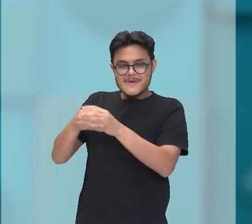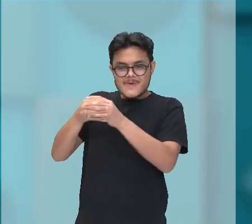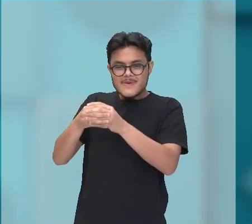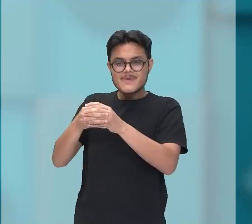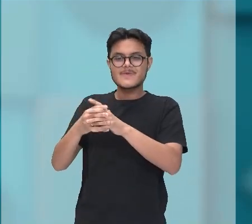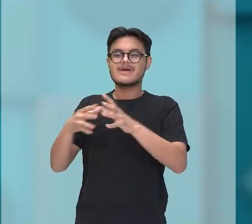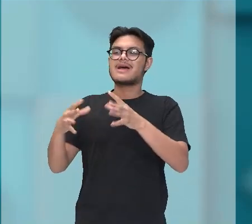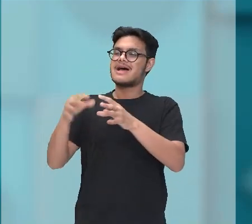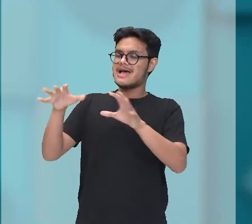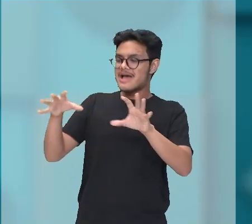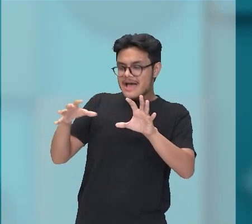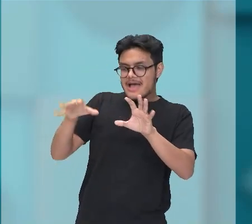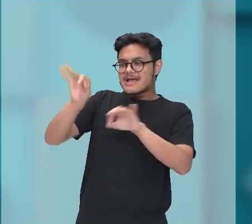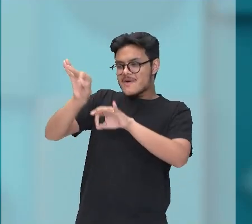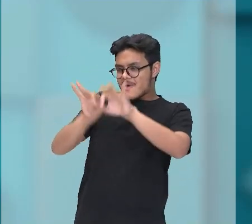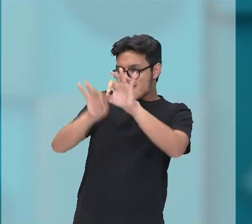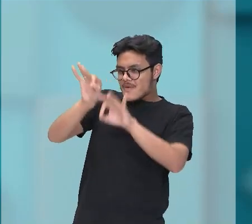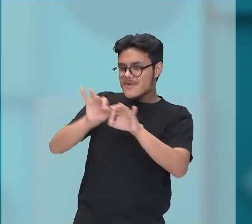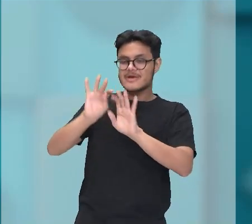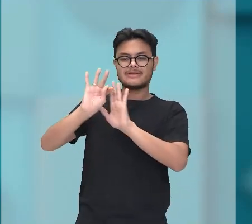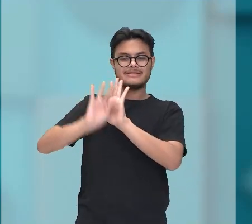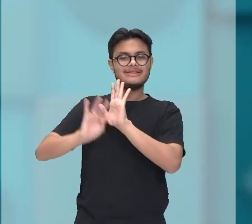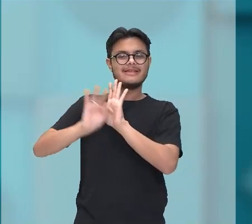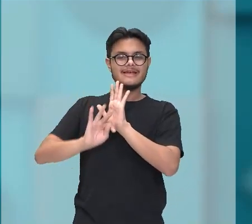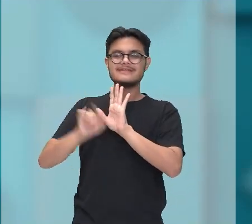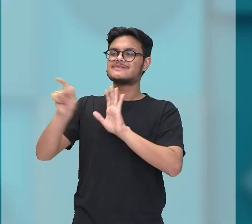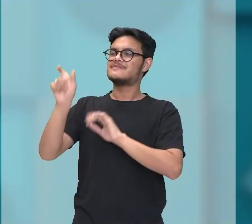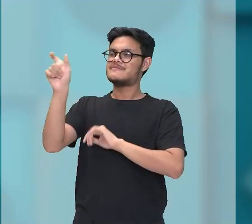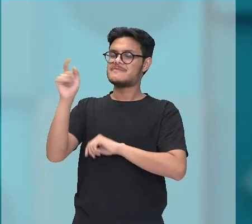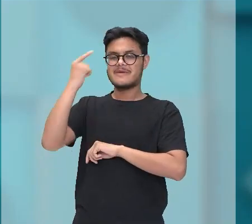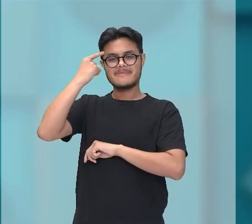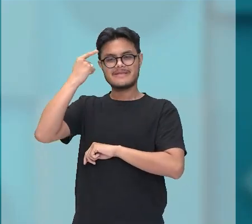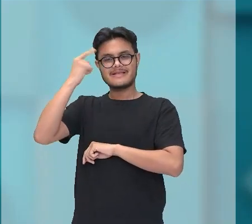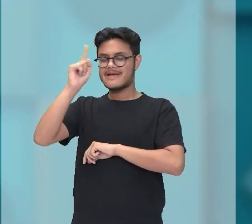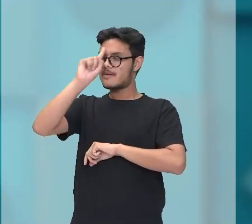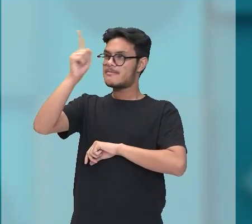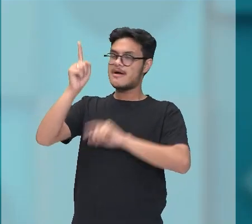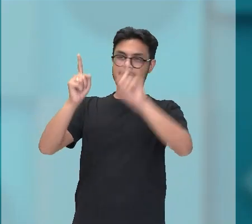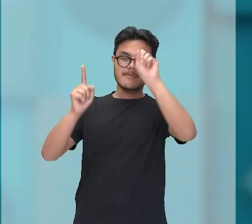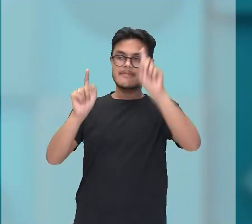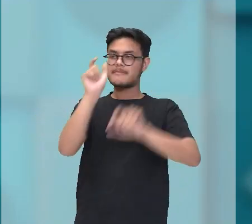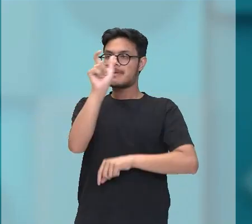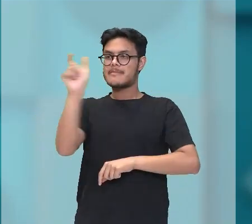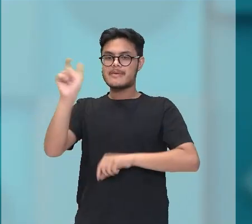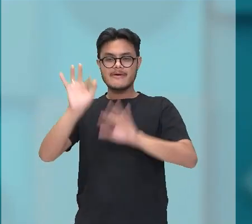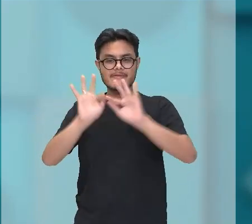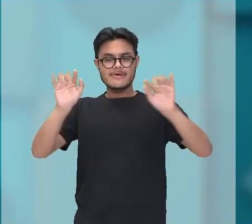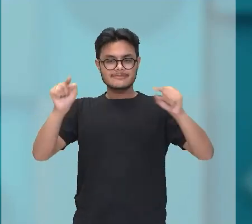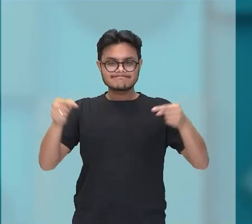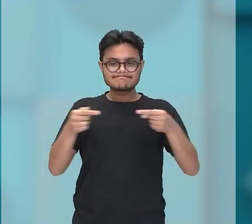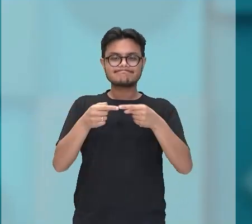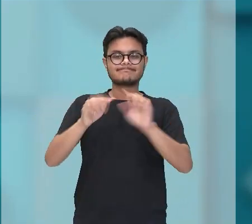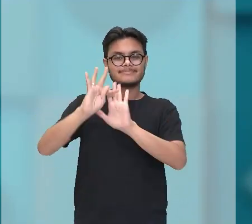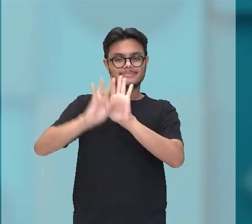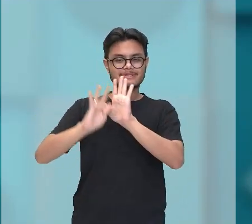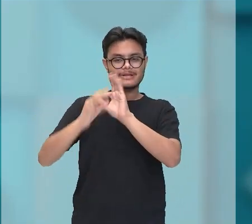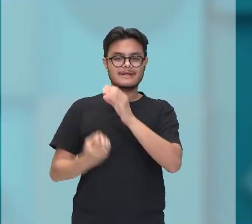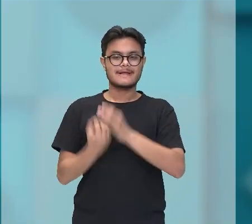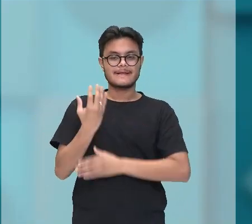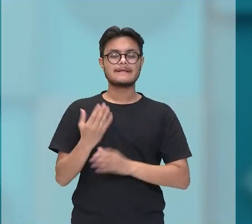formam o tecido, as ideias, as sentenças vão se unir para formar o texto. E aí, para que